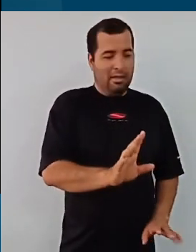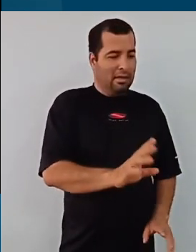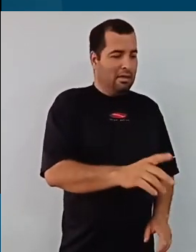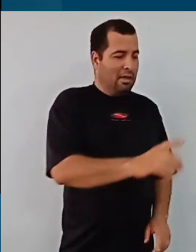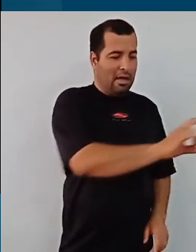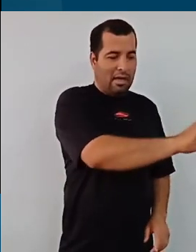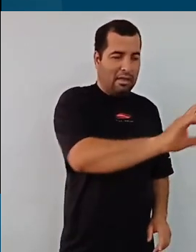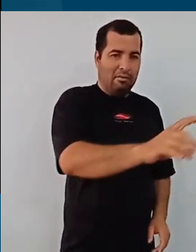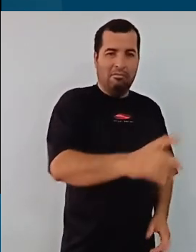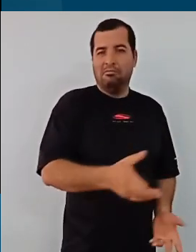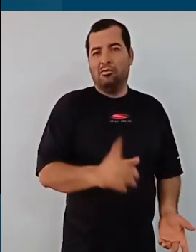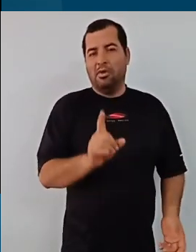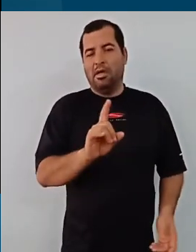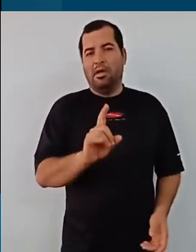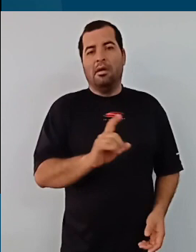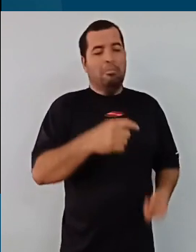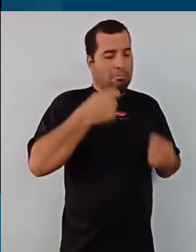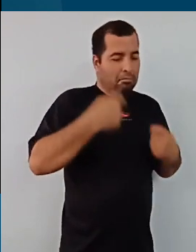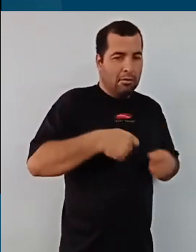culturalmente